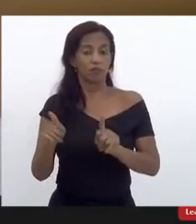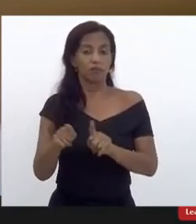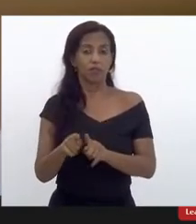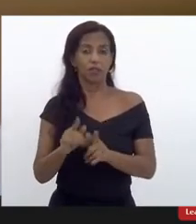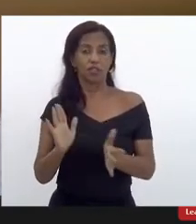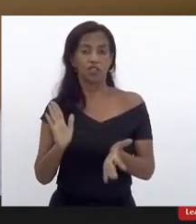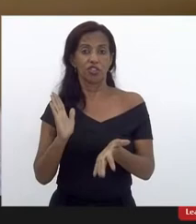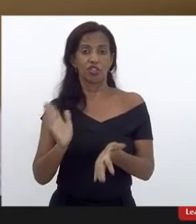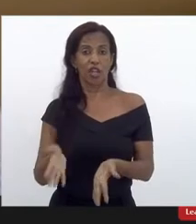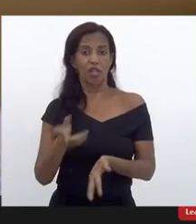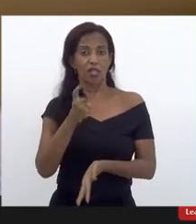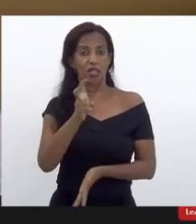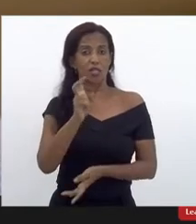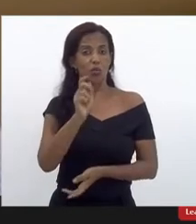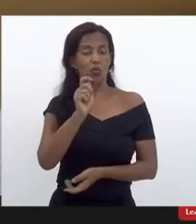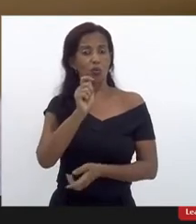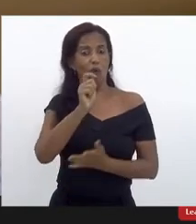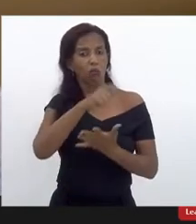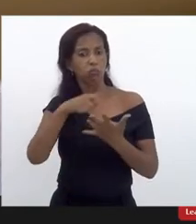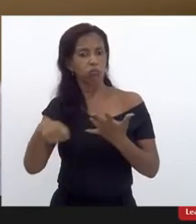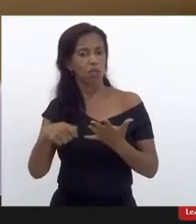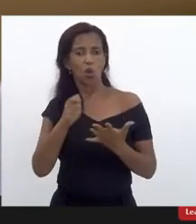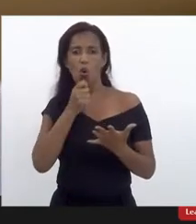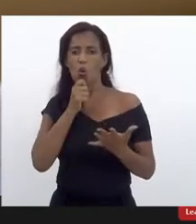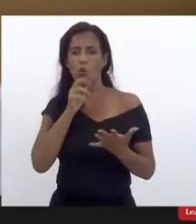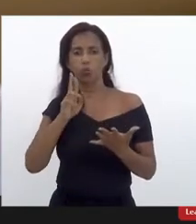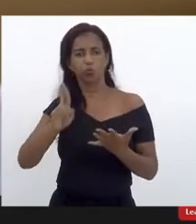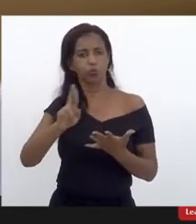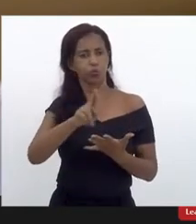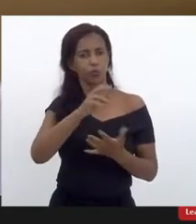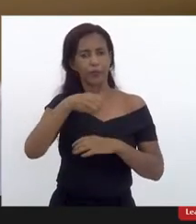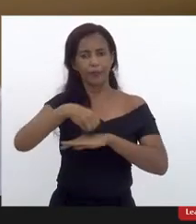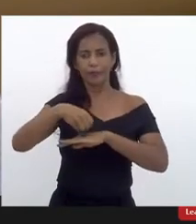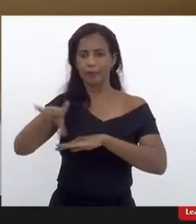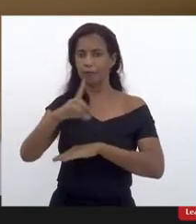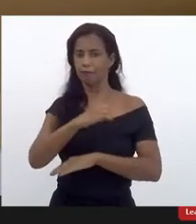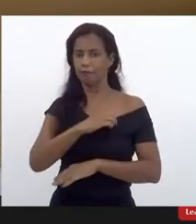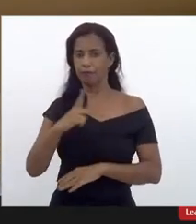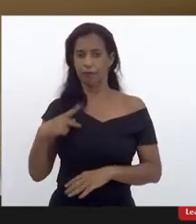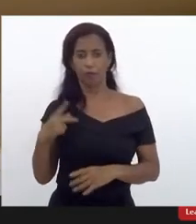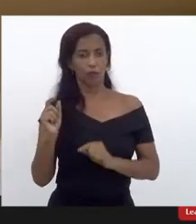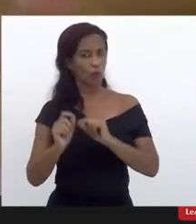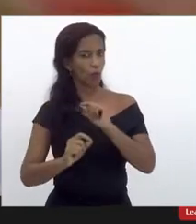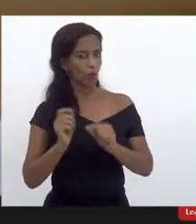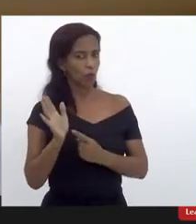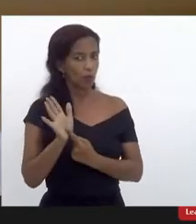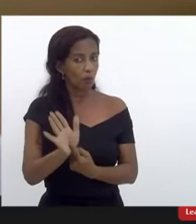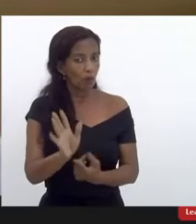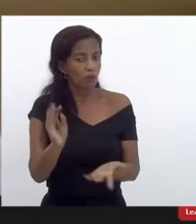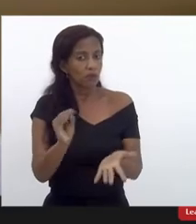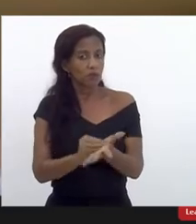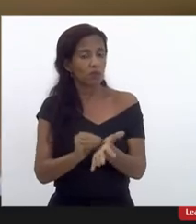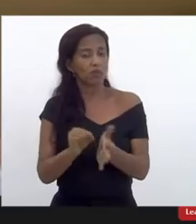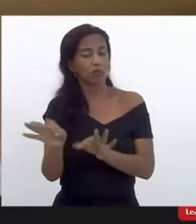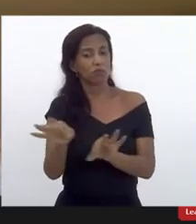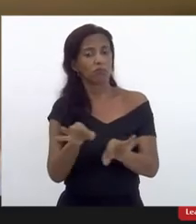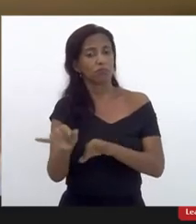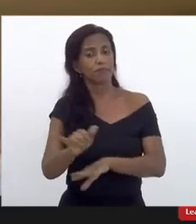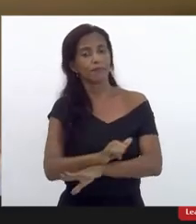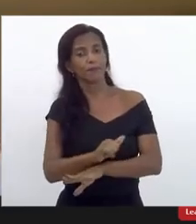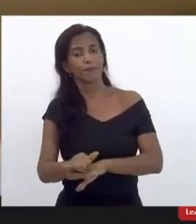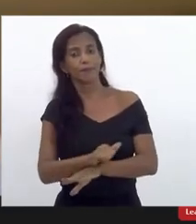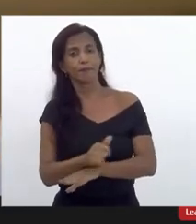já temos 5 meses e essas respostas não foram encaminhadas à Defensoria Pública, né? O que mostra essa falta de planejamento.